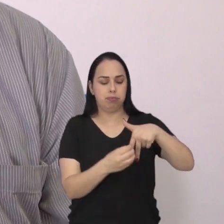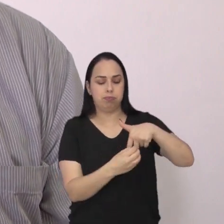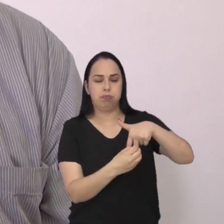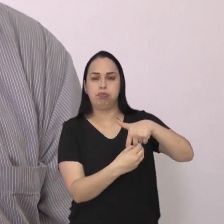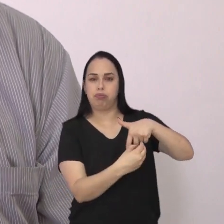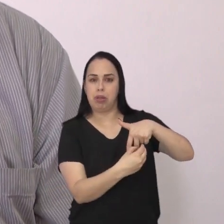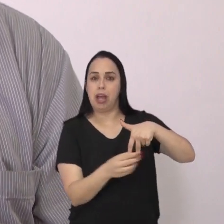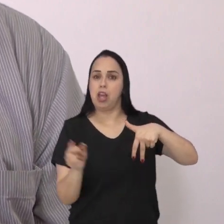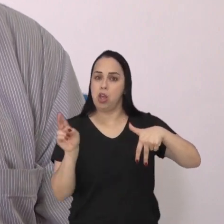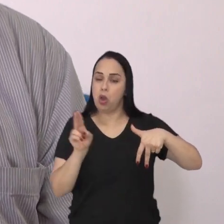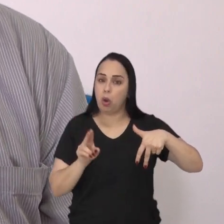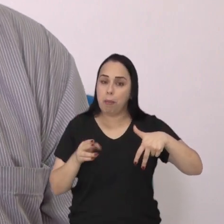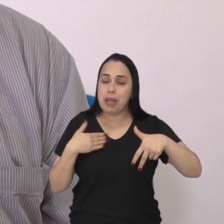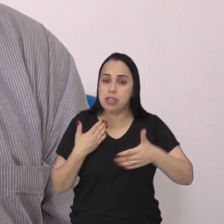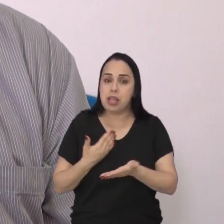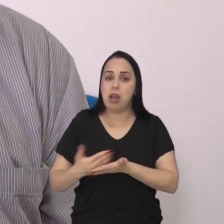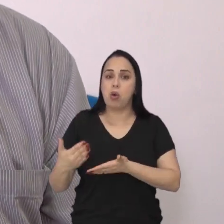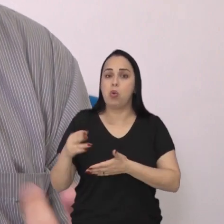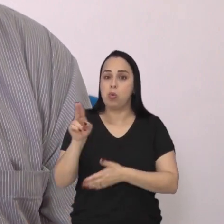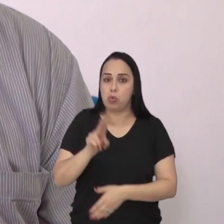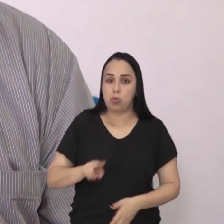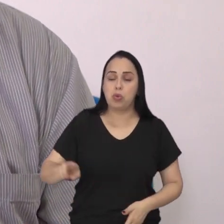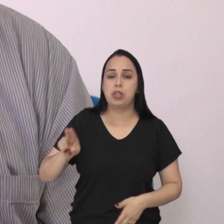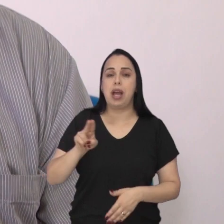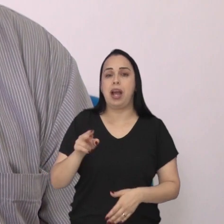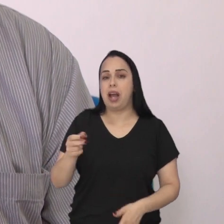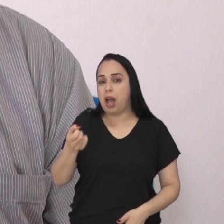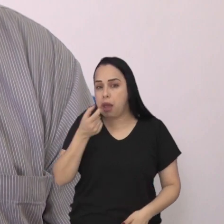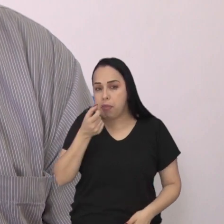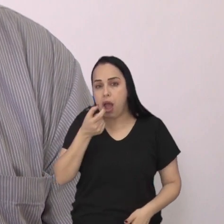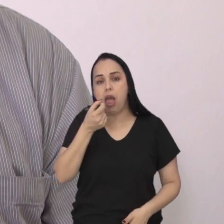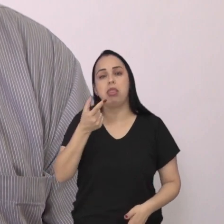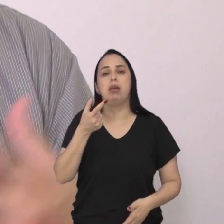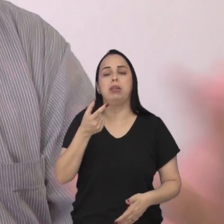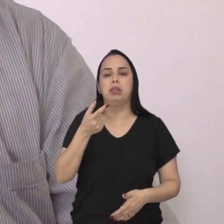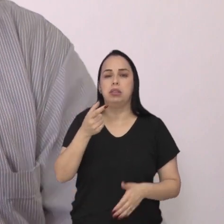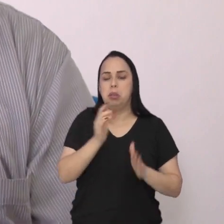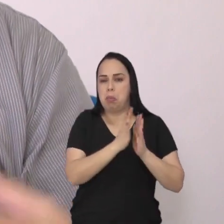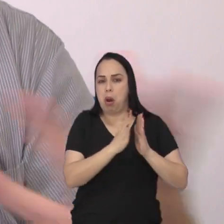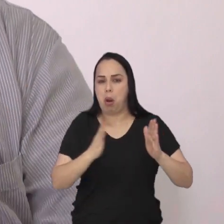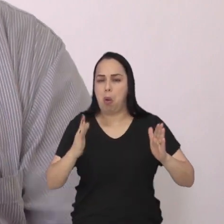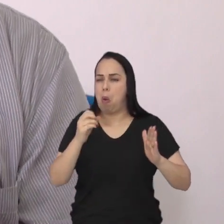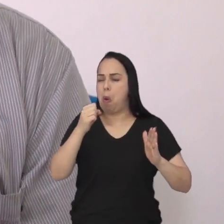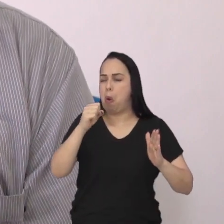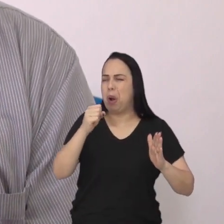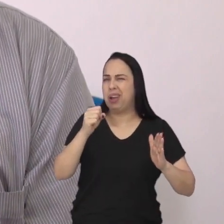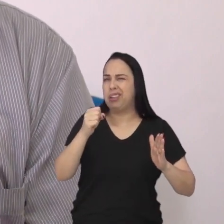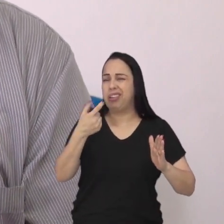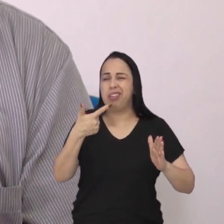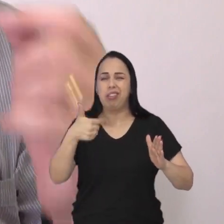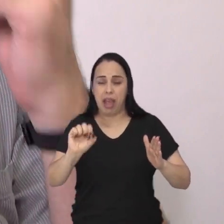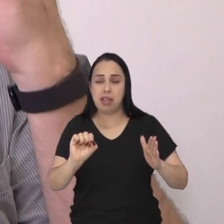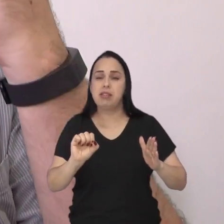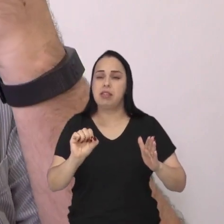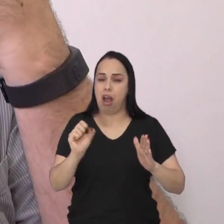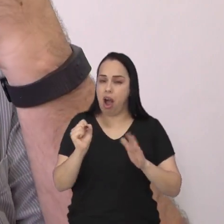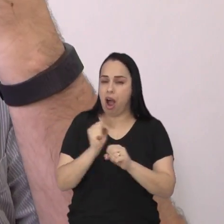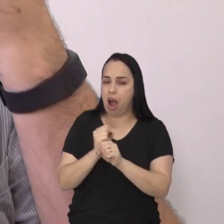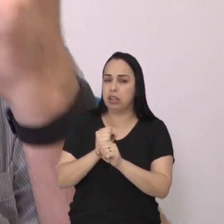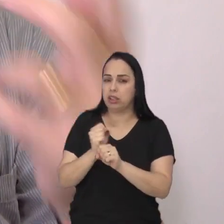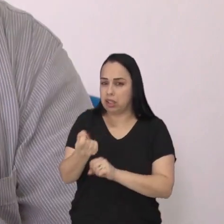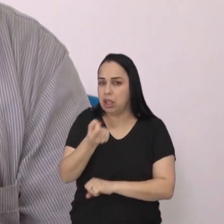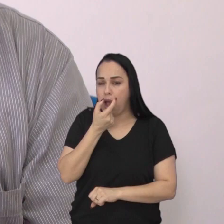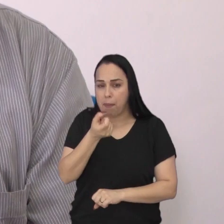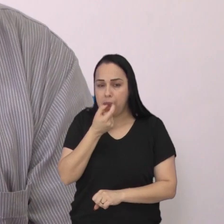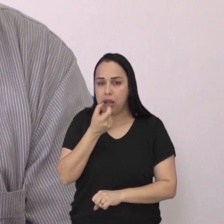segunda trombose eu passei a fazer uso regular de anticoagulante por anos, perdurou praticamente 10 anos